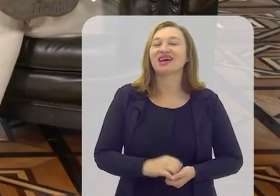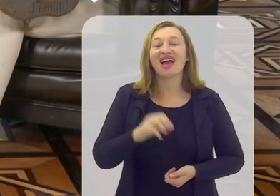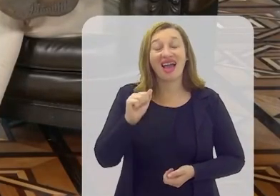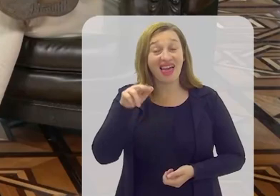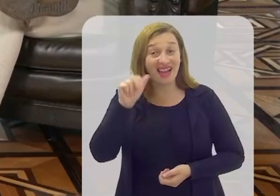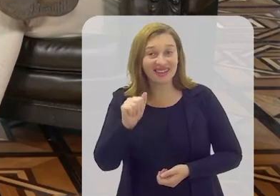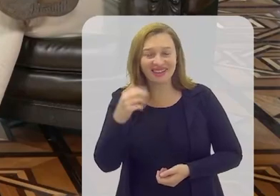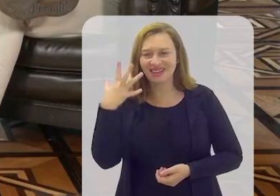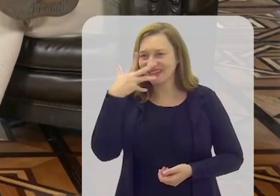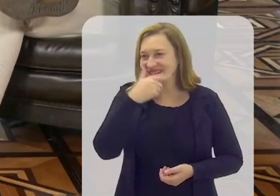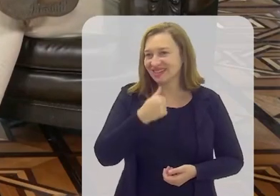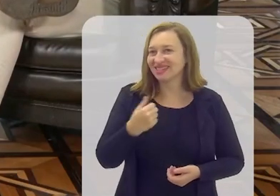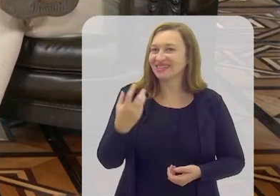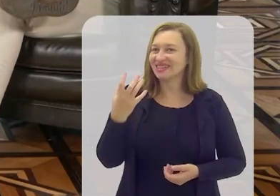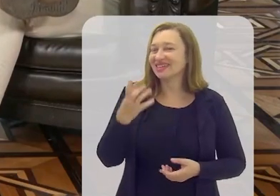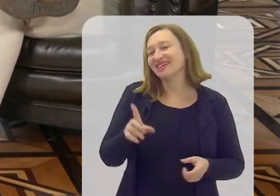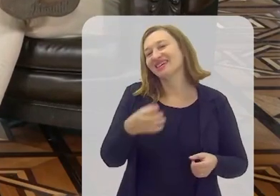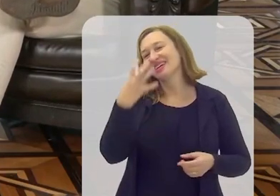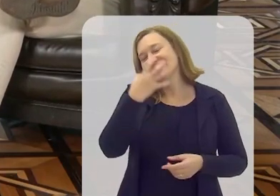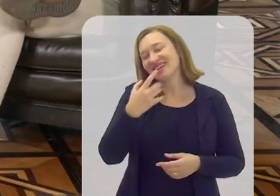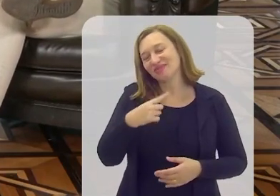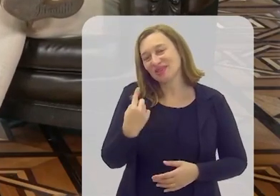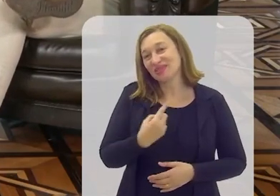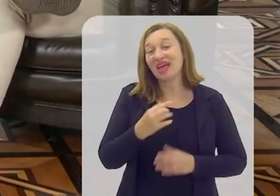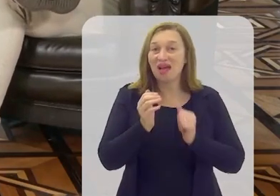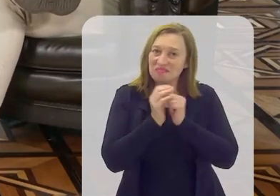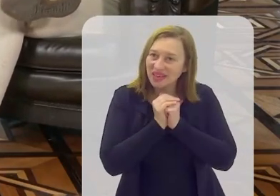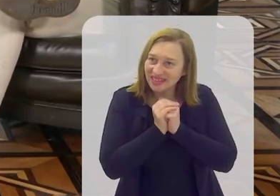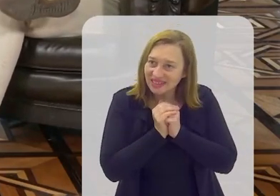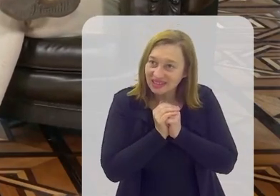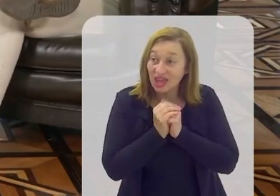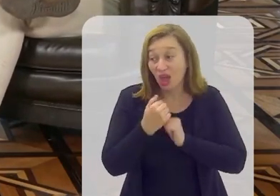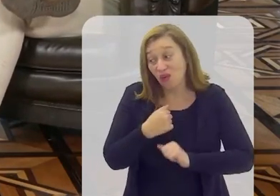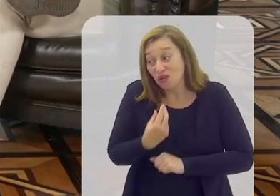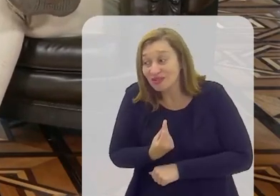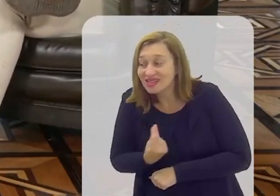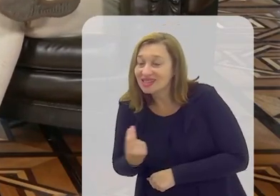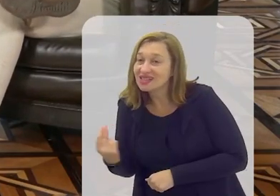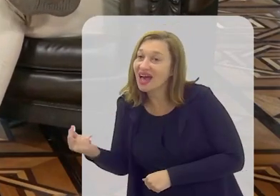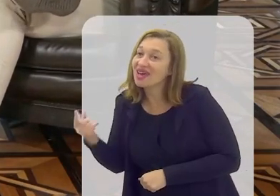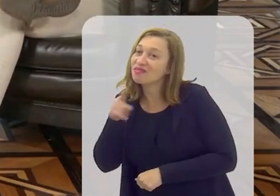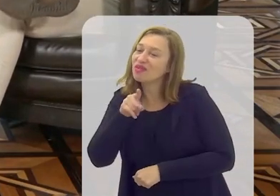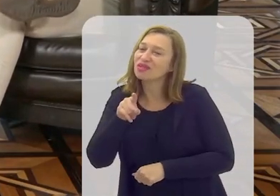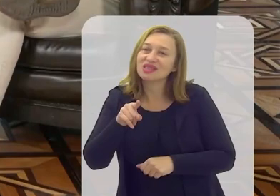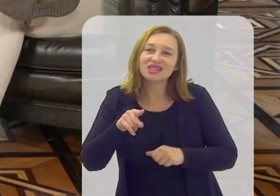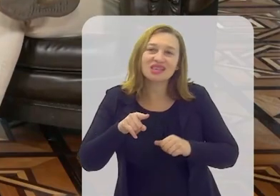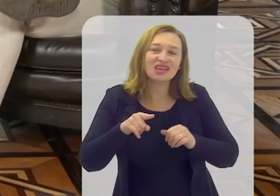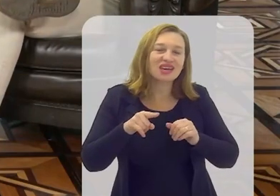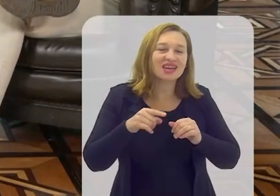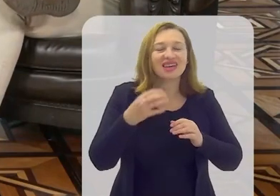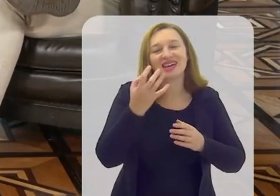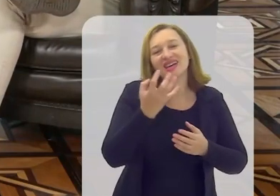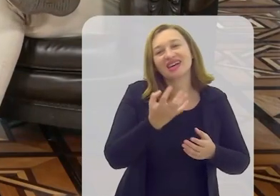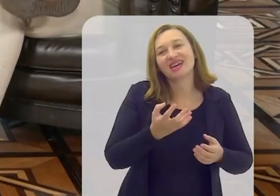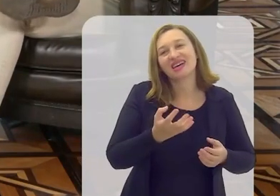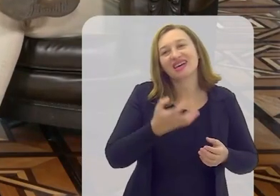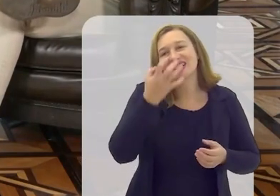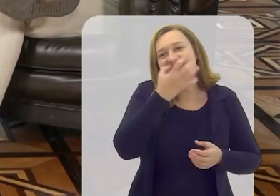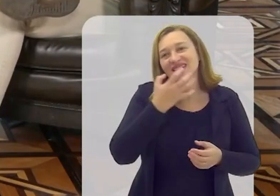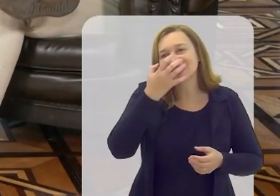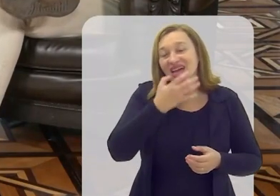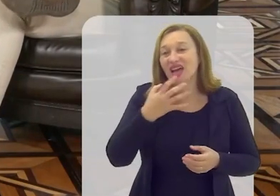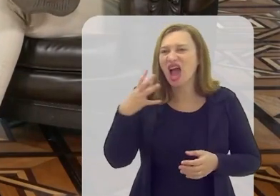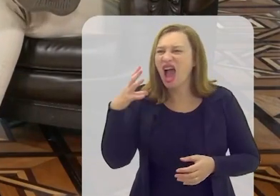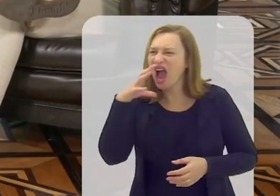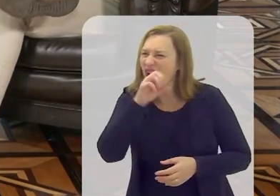22-988-31-6500. Coisa linda. Alana, queria que você cantasse para a gente. Amém, vamos cantar. Eu vou sair de cena para que você possa mostrar